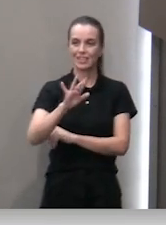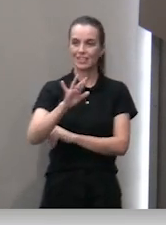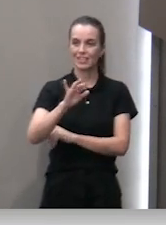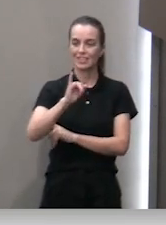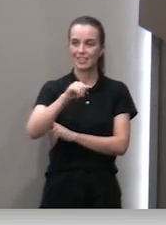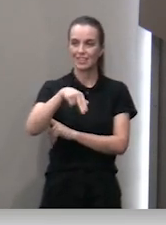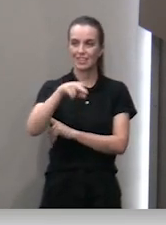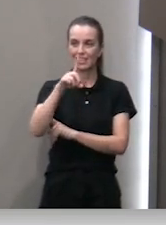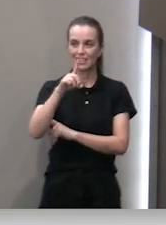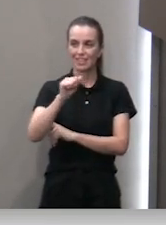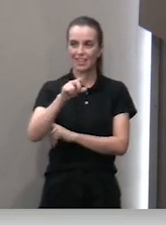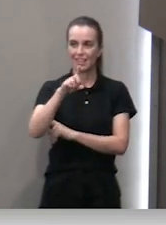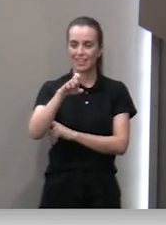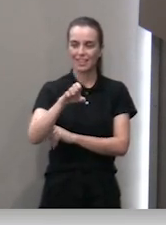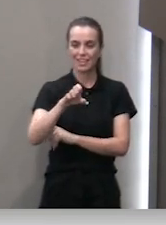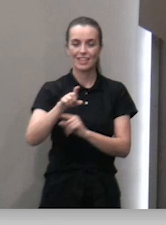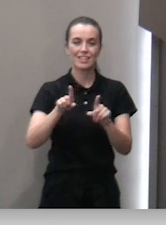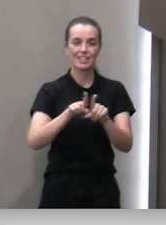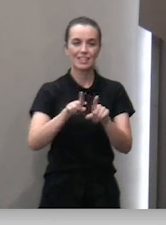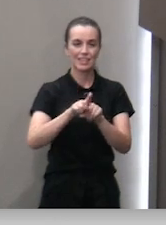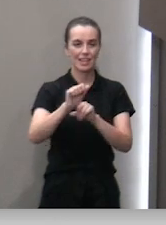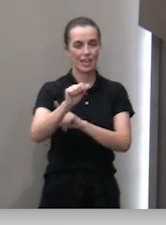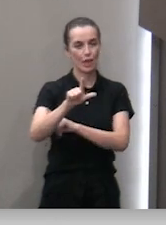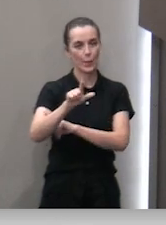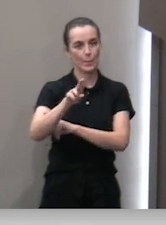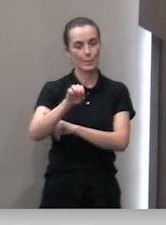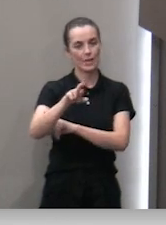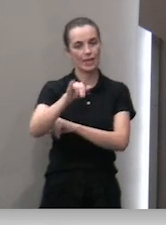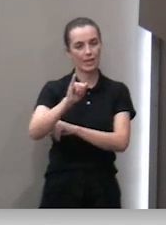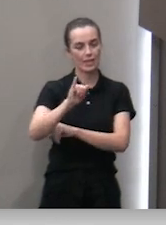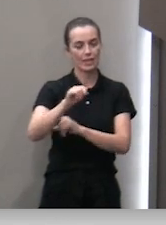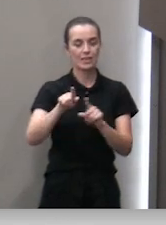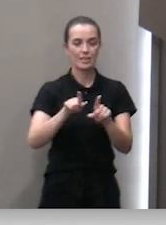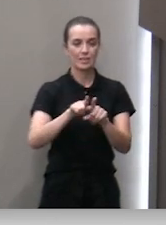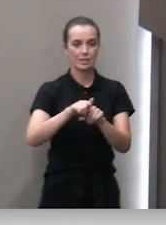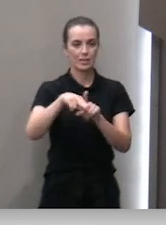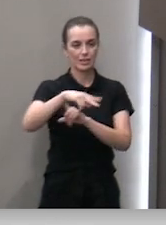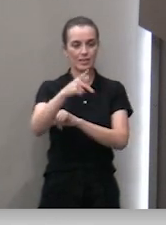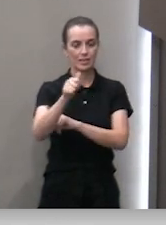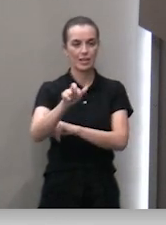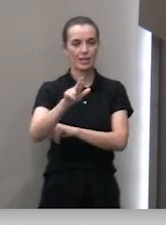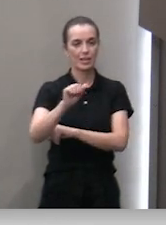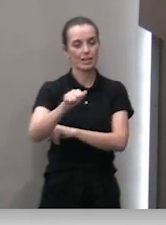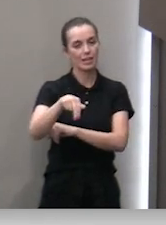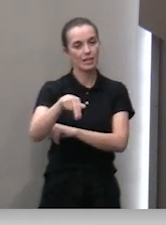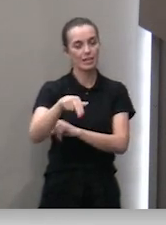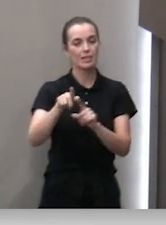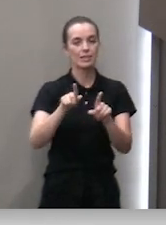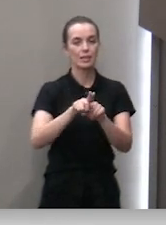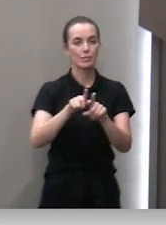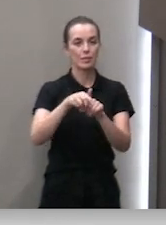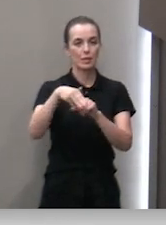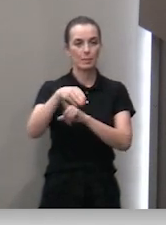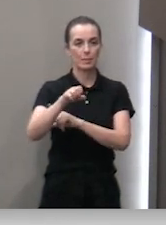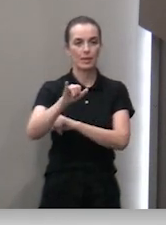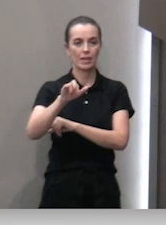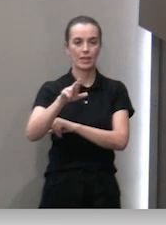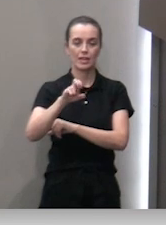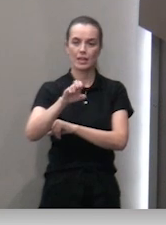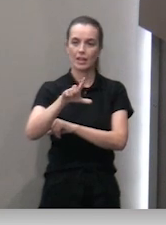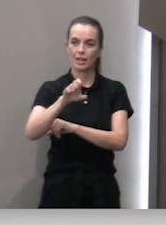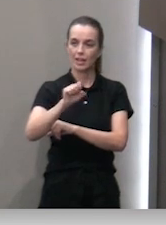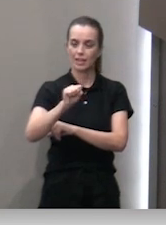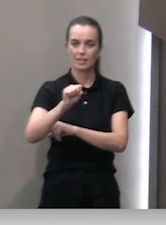doutor Alberi, e o Inharã e o nosso vereador Meirelles, né? A nossos agradecimentos